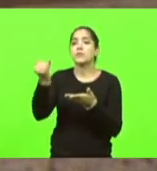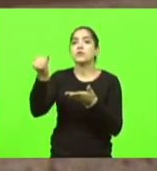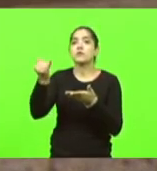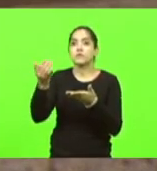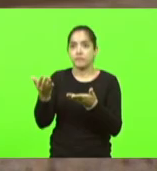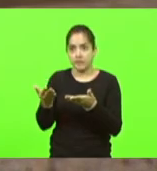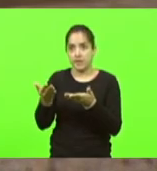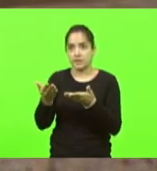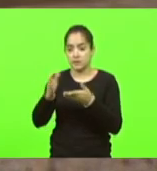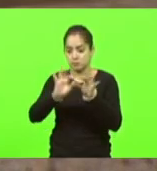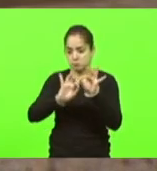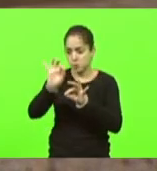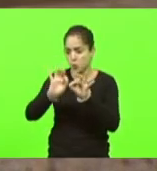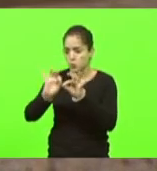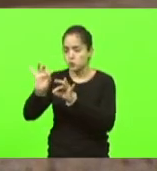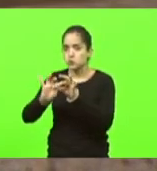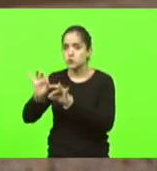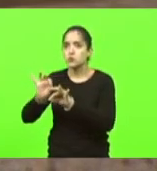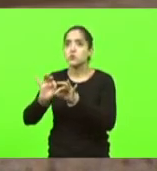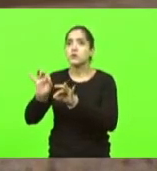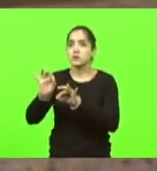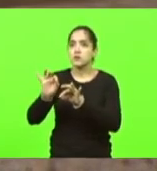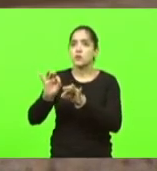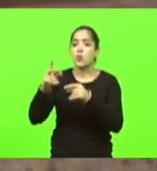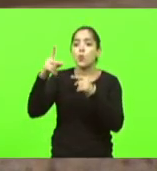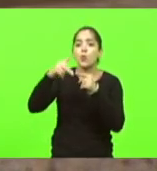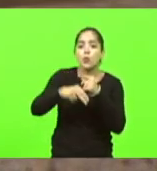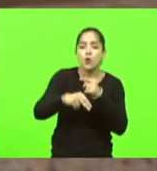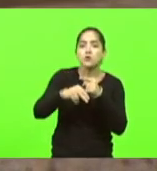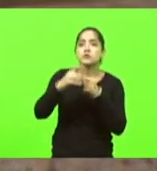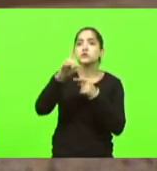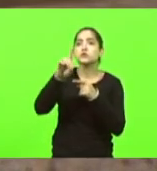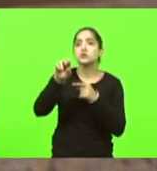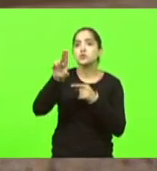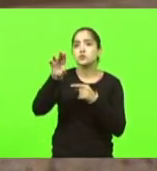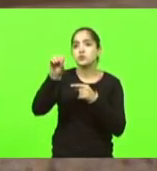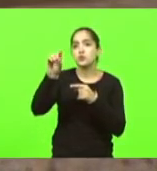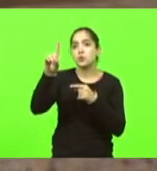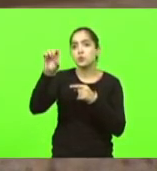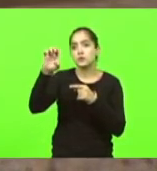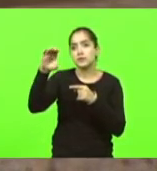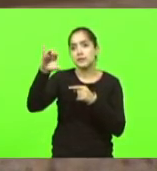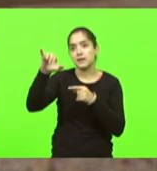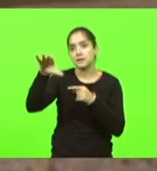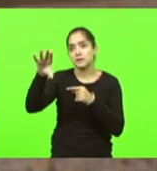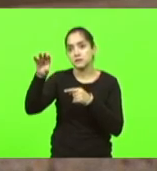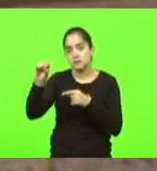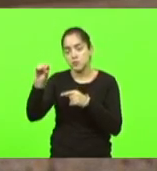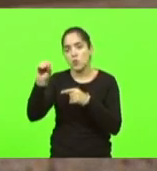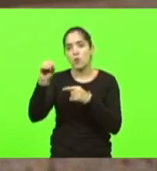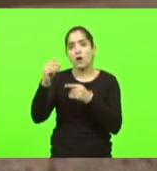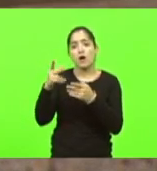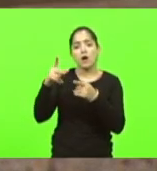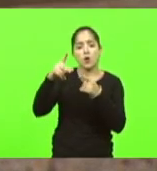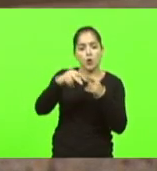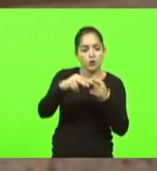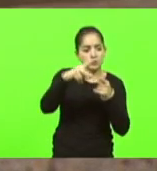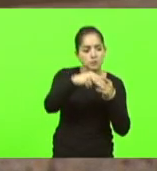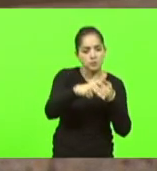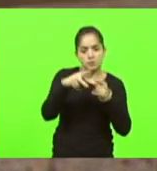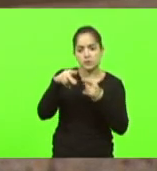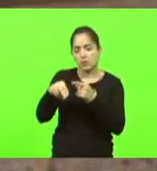base que ele construiu e manda para casa aqui o corte do décimo E aí nós vamos começar a cortar privilégios